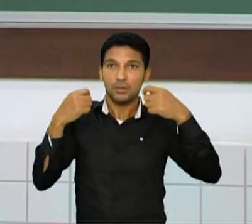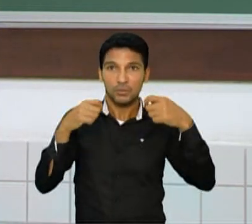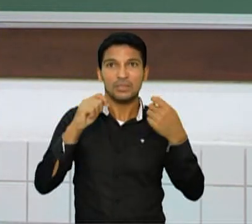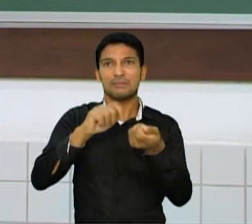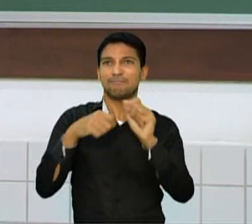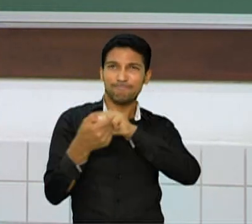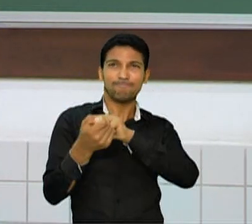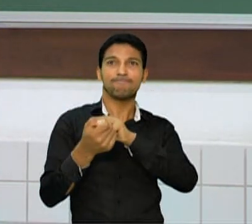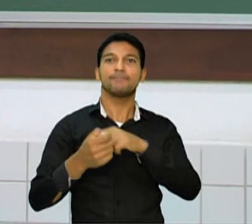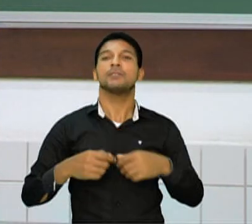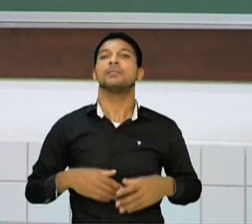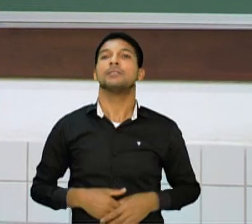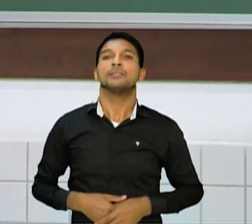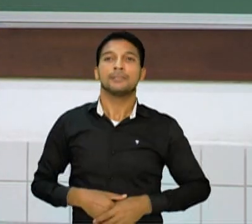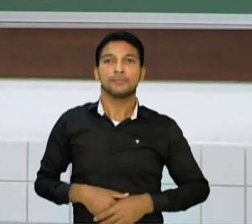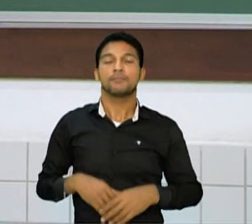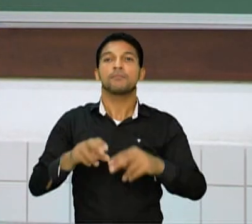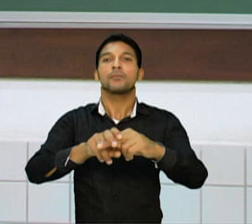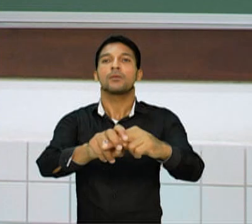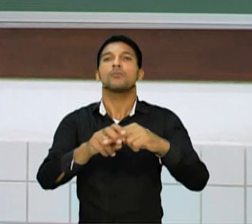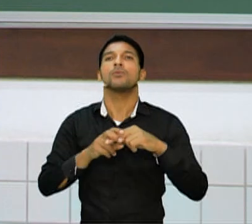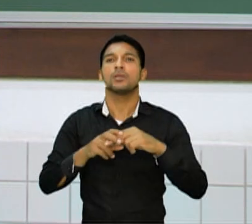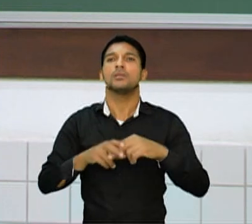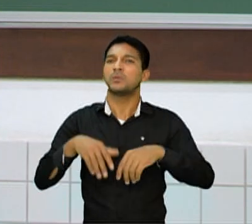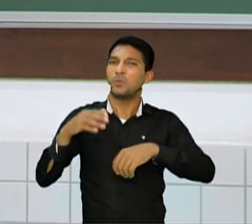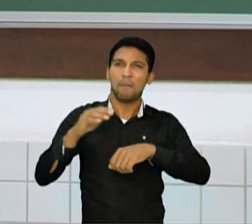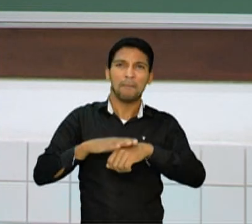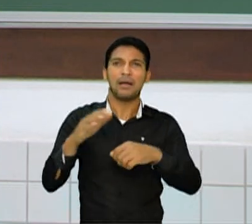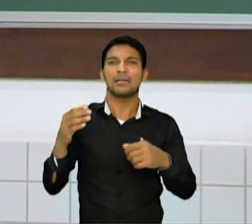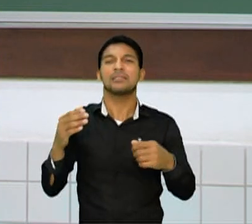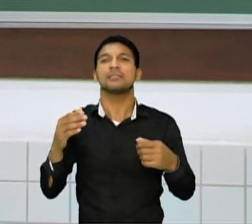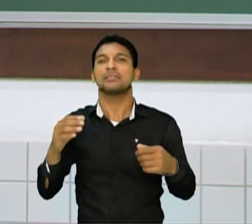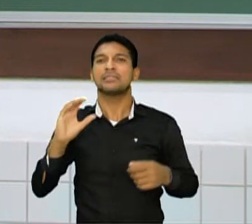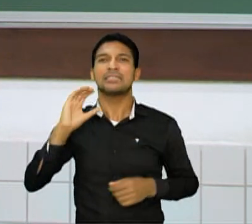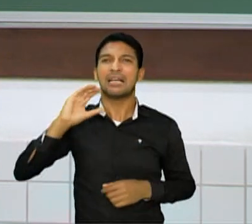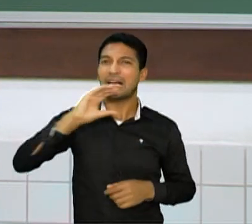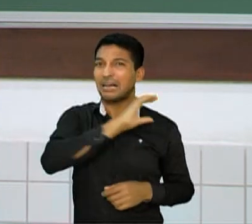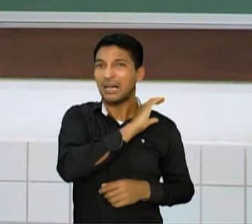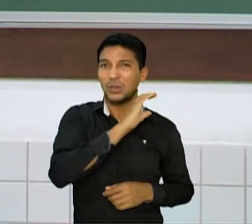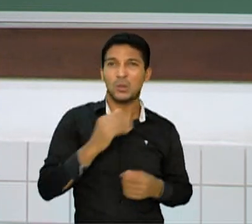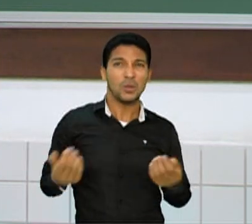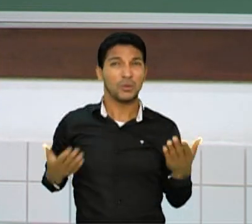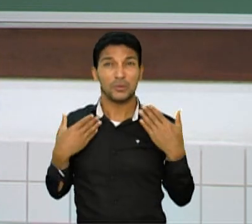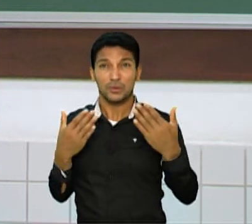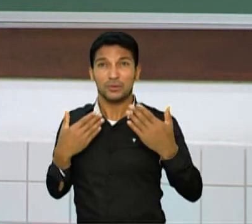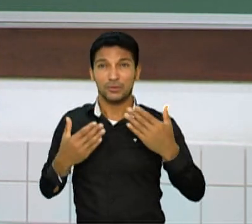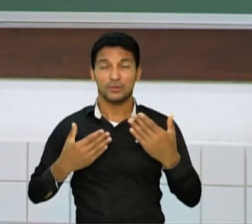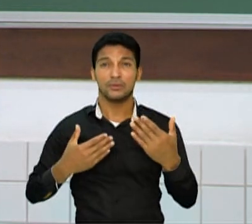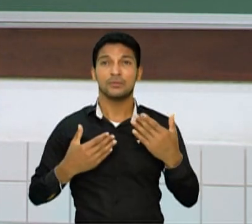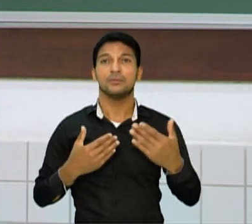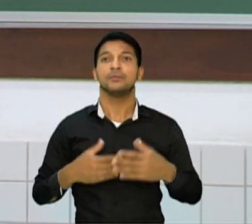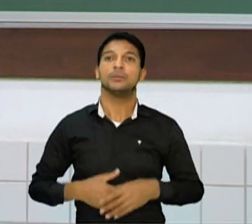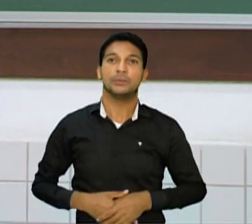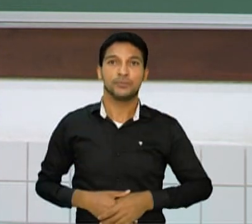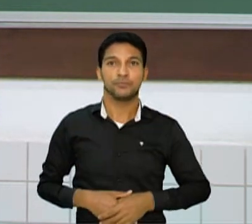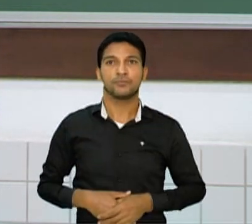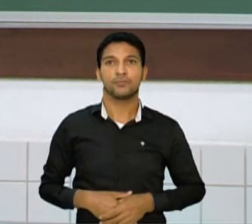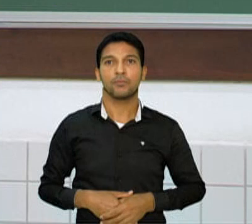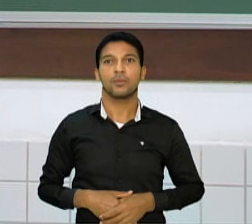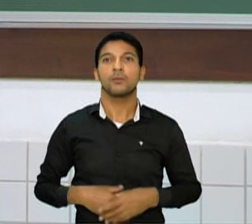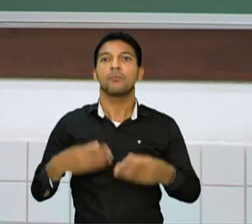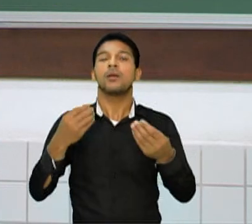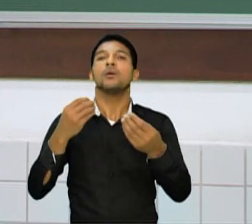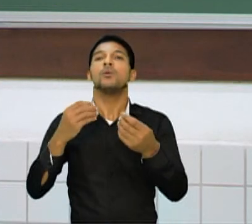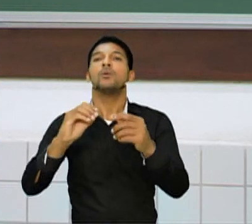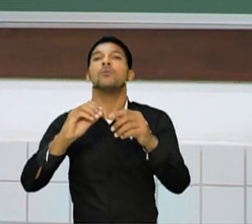de calor. Recomposição de áreas verdes é o correto fazer. Não aumenta a ilha de calor, diminui a ilha de calor. Pelo uso de materiais